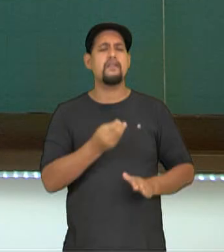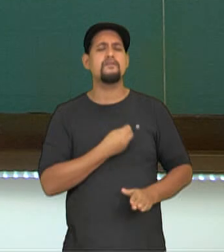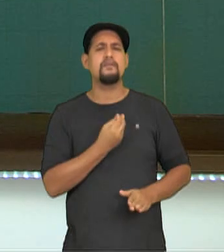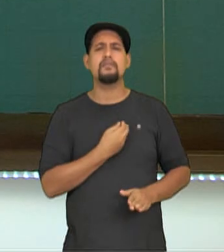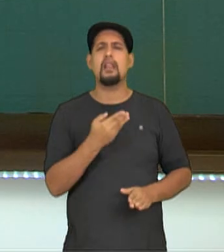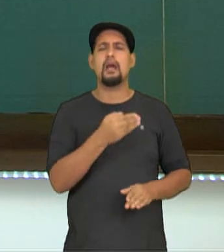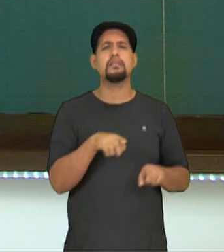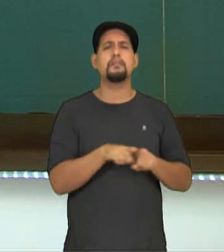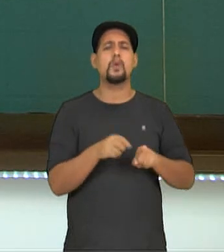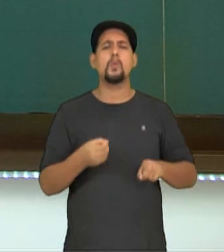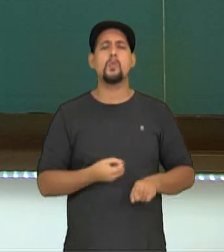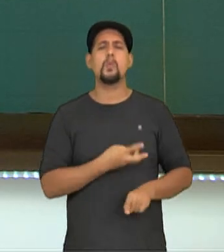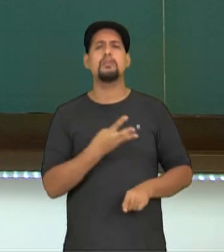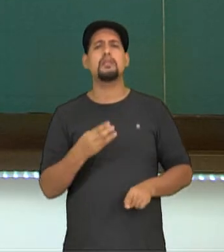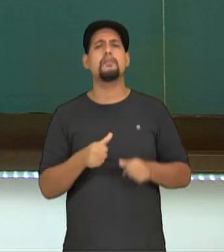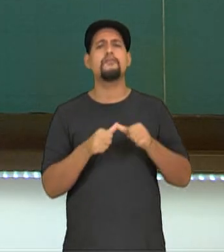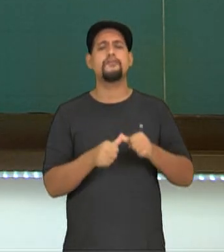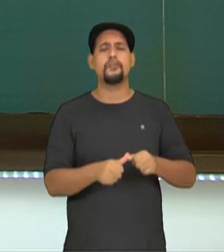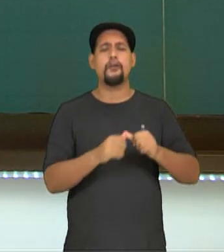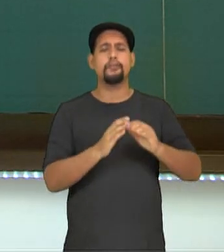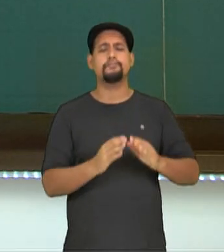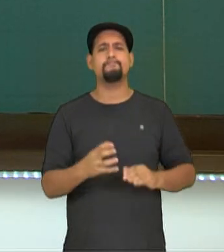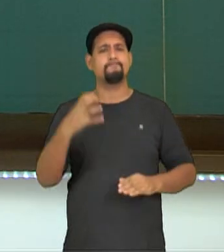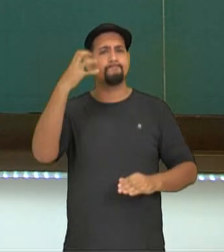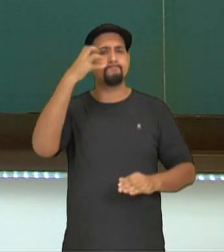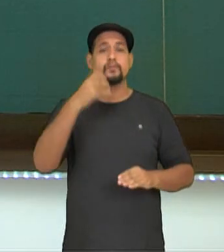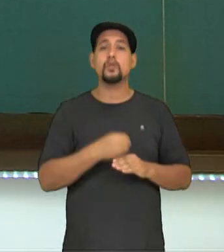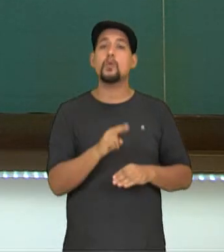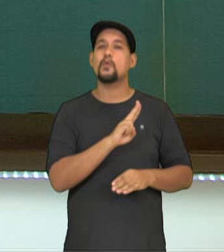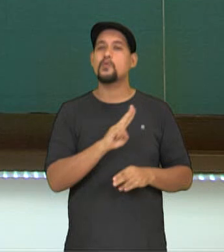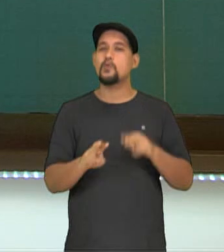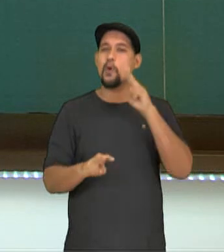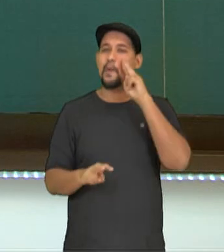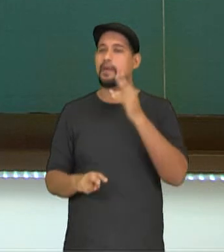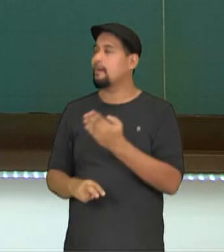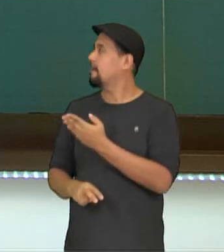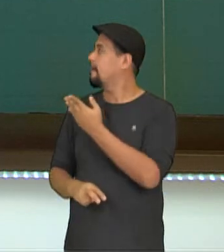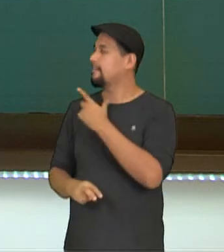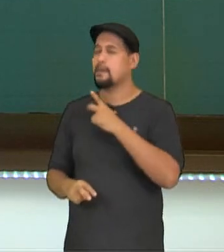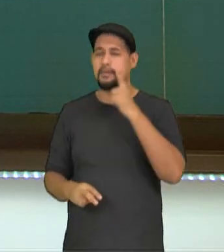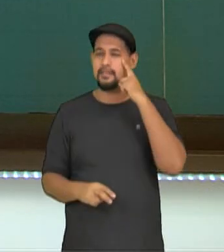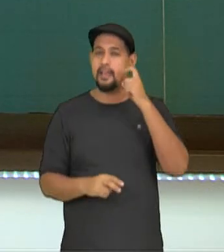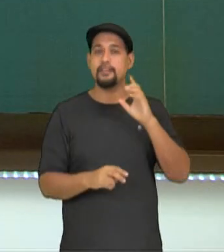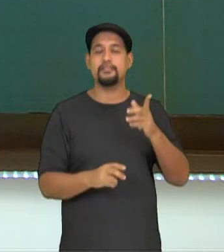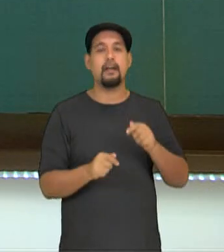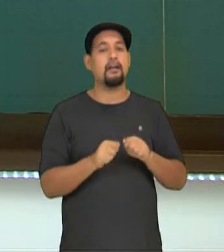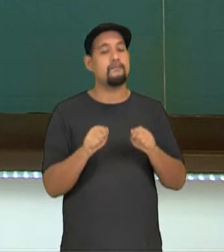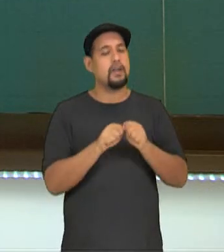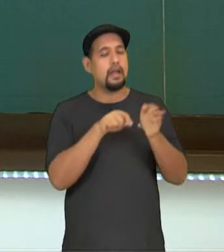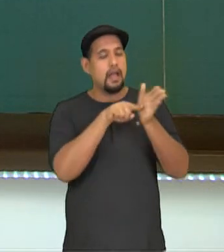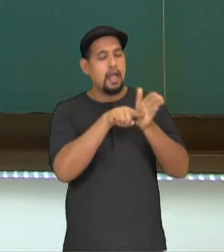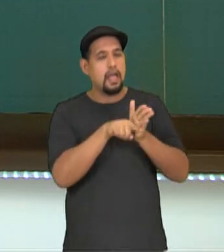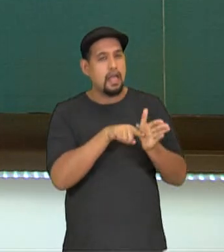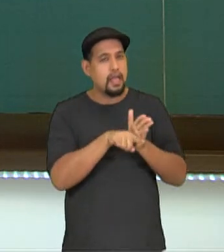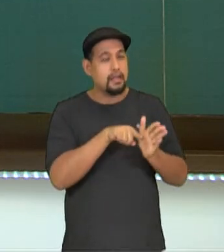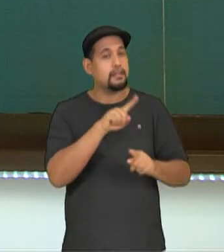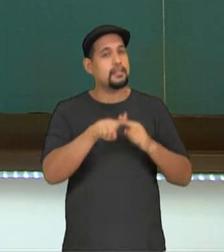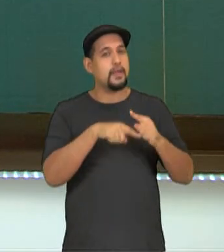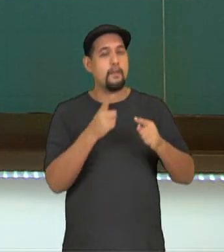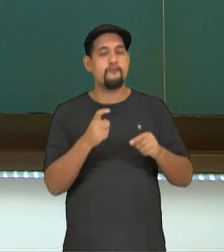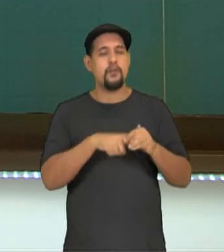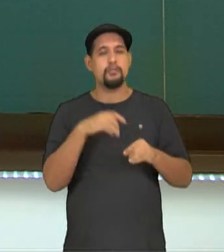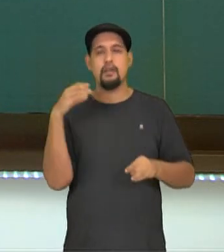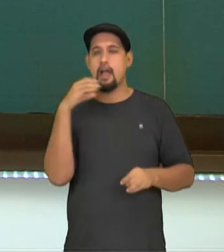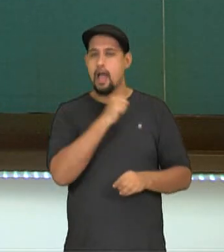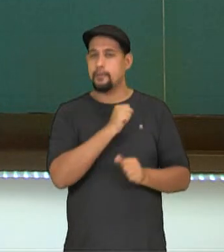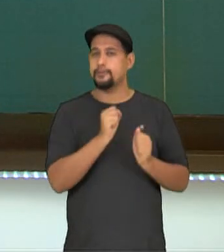período e quanto tempo durou o reinado. Pelo nome ali você já pode ter uma ideia. Faça a sua pesquisa e eu volto